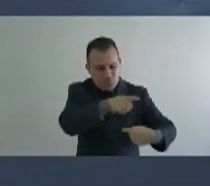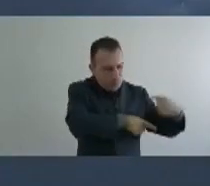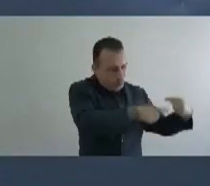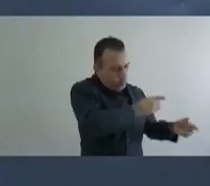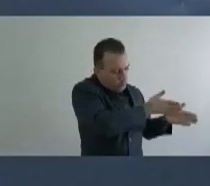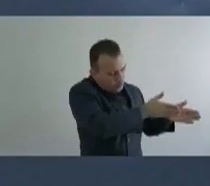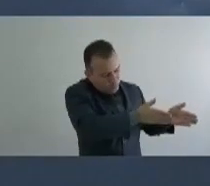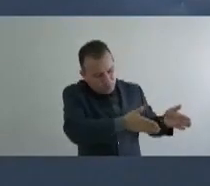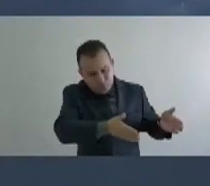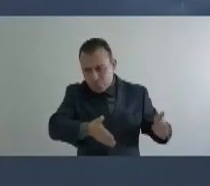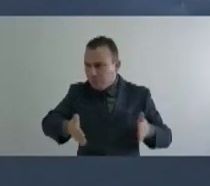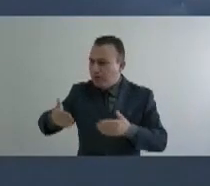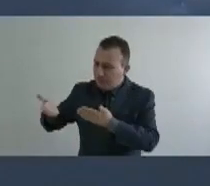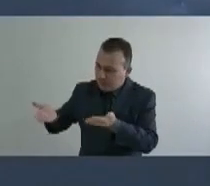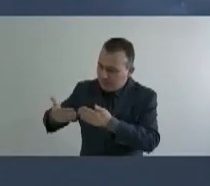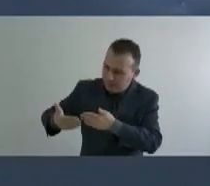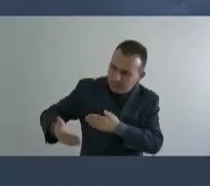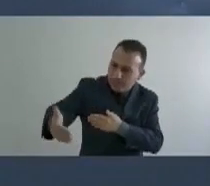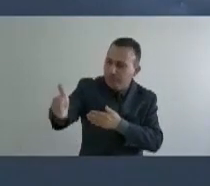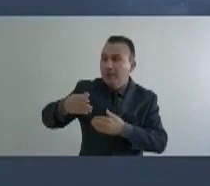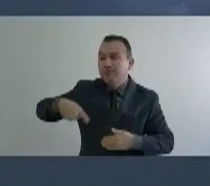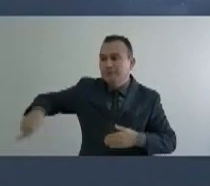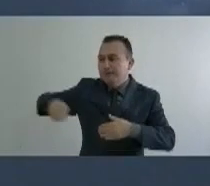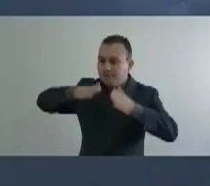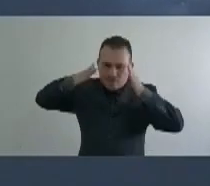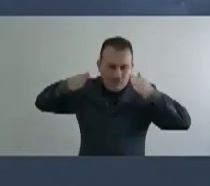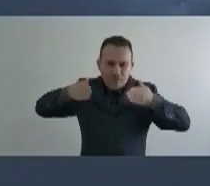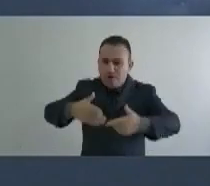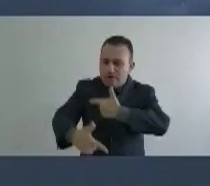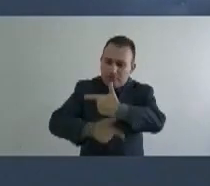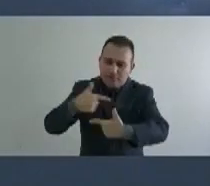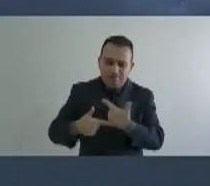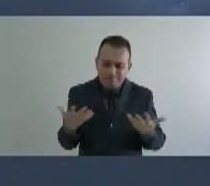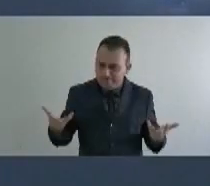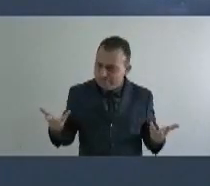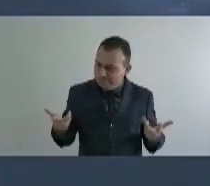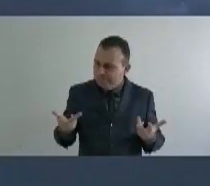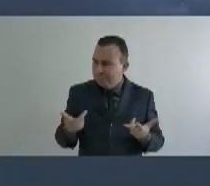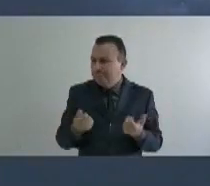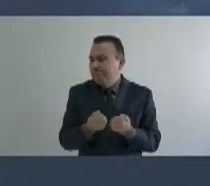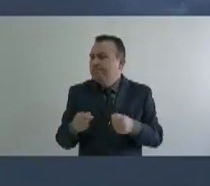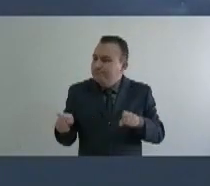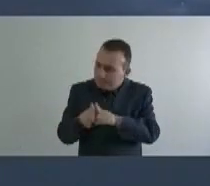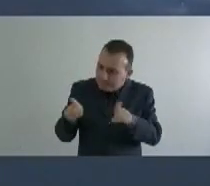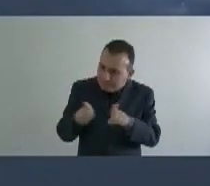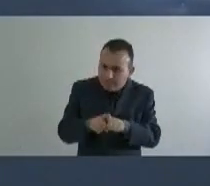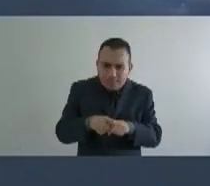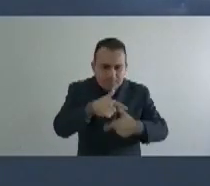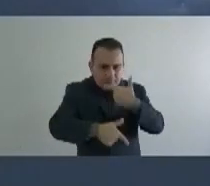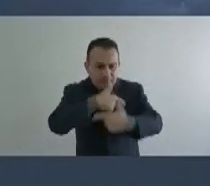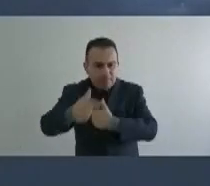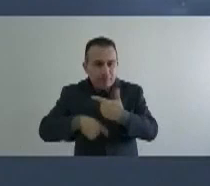essa corte, cada vez mais olharmos para a eficiência, olharmos para a correta aplicação, voltada para